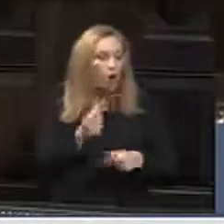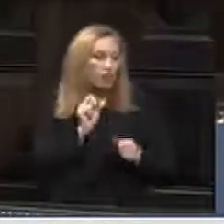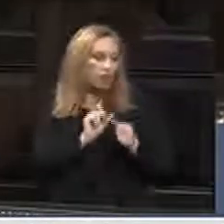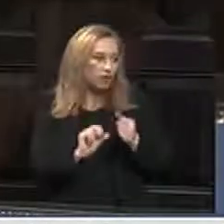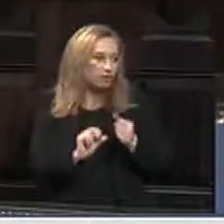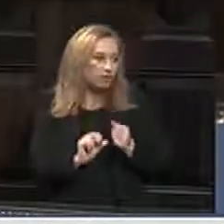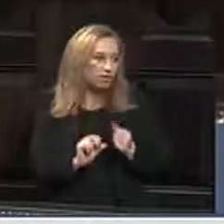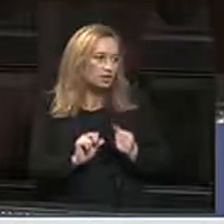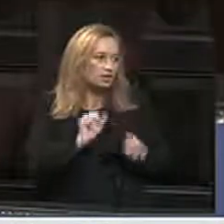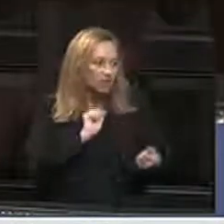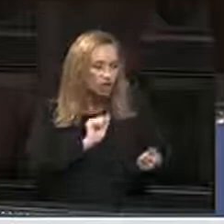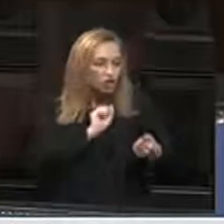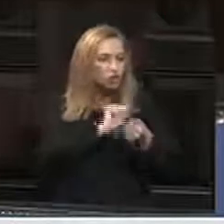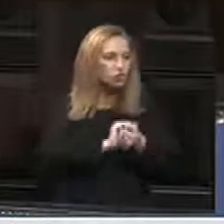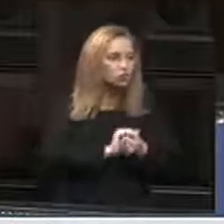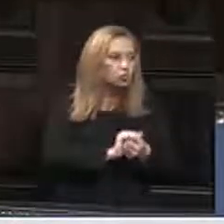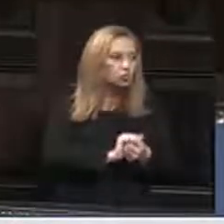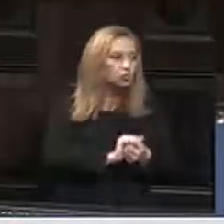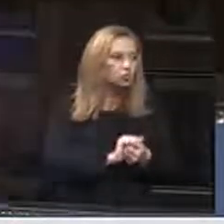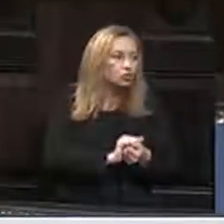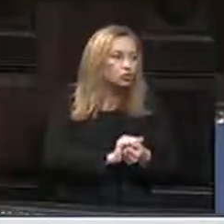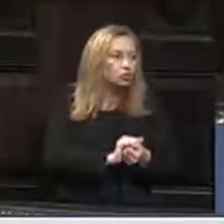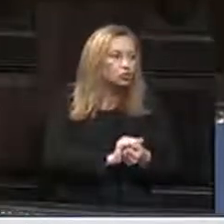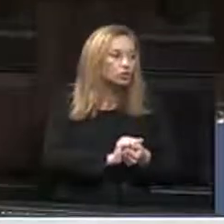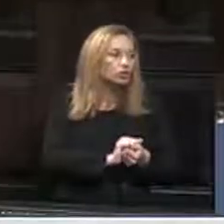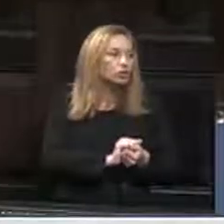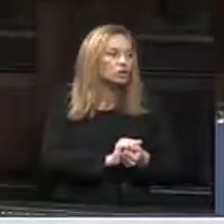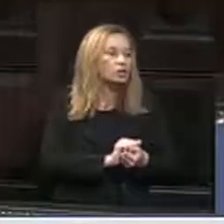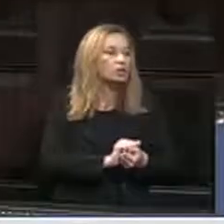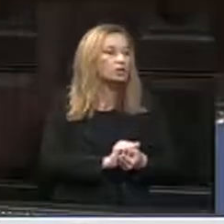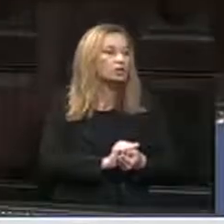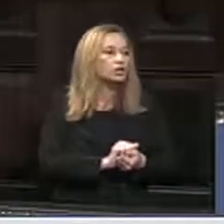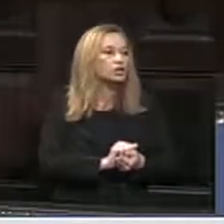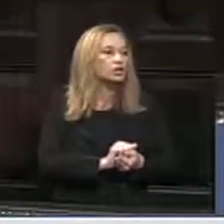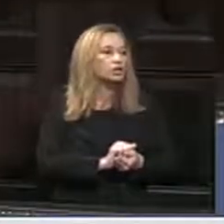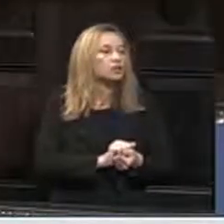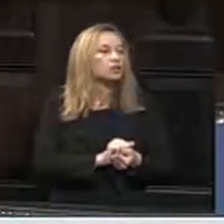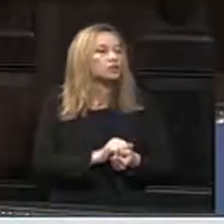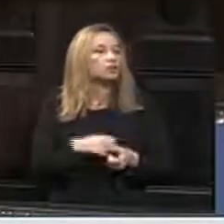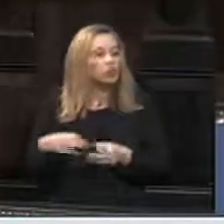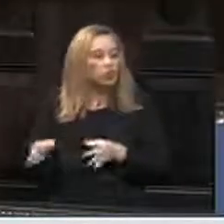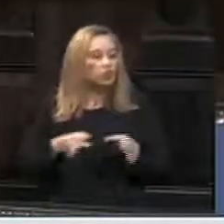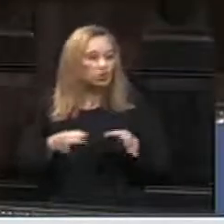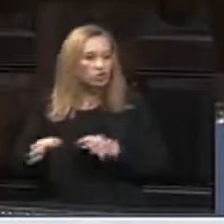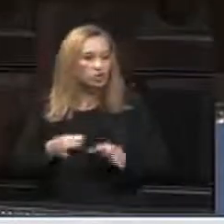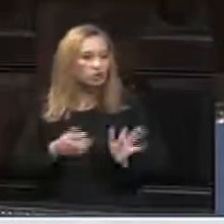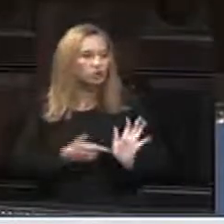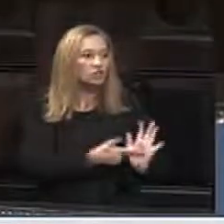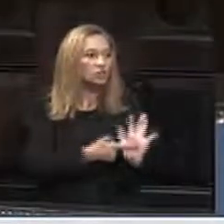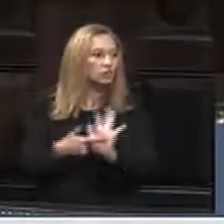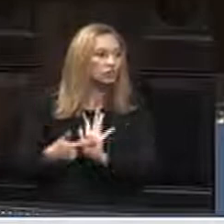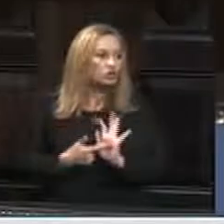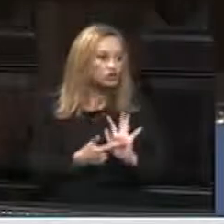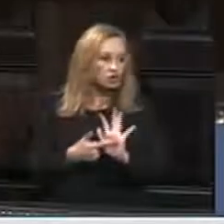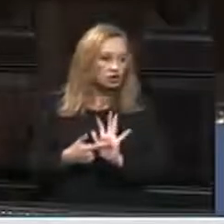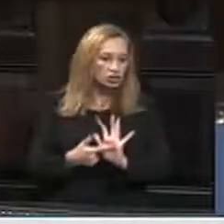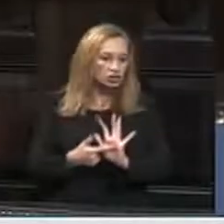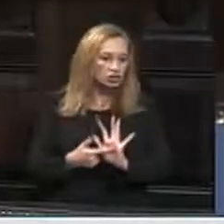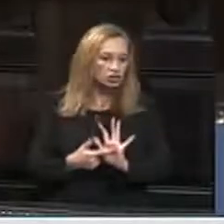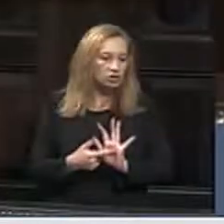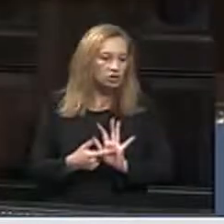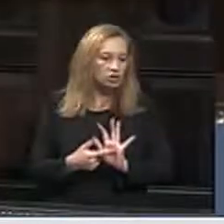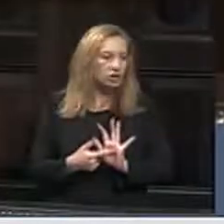dela participar. Ou seja, é isso daí o que esse projeto, no fundo, traz